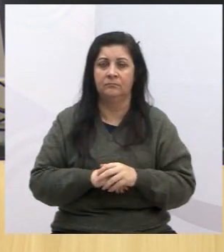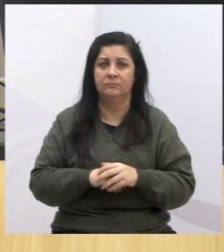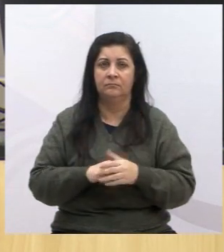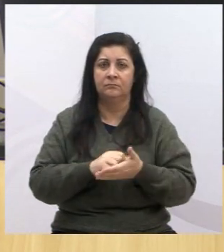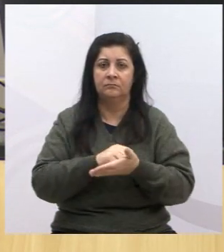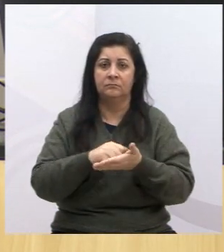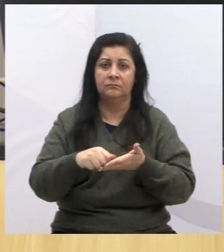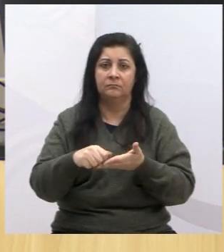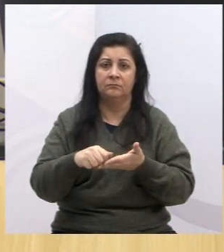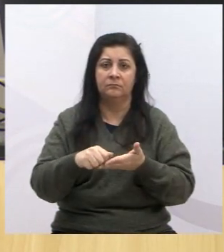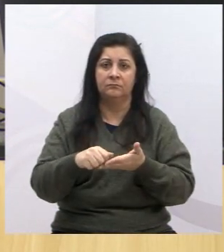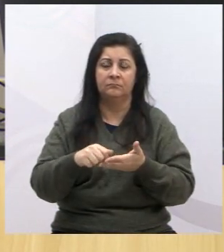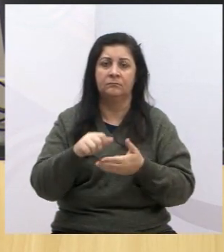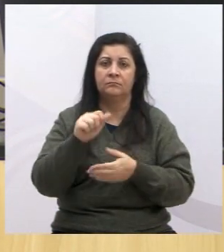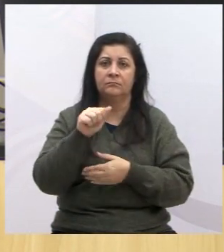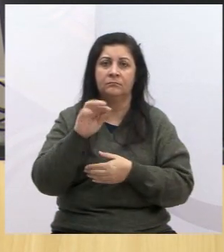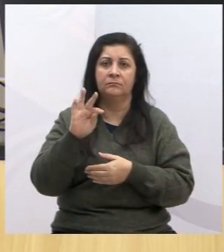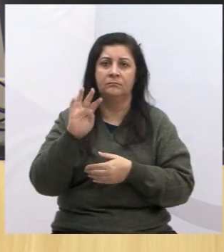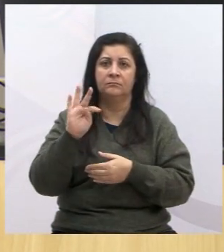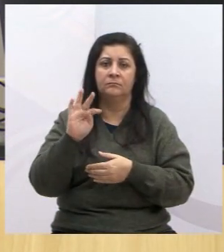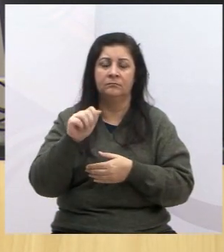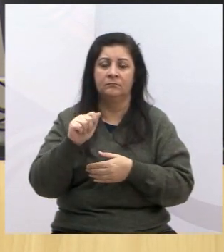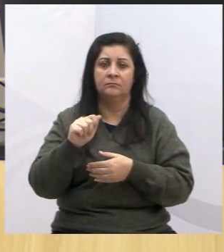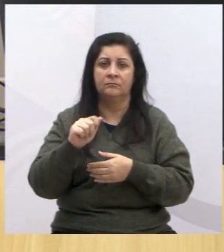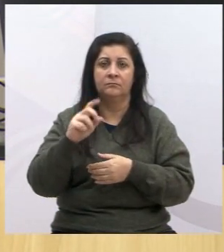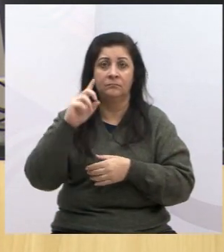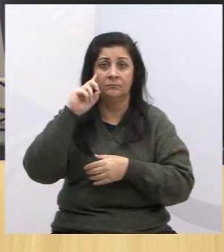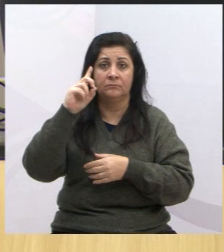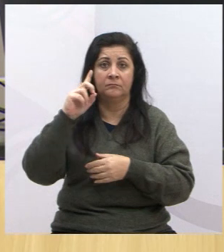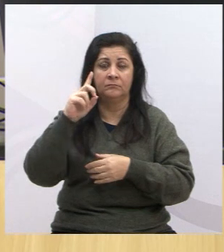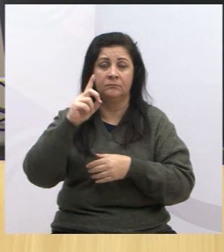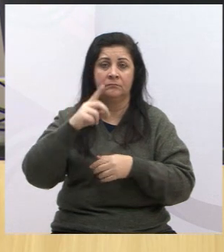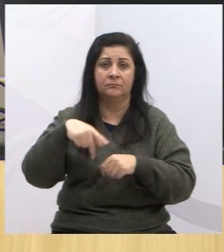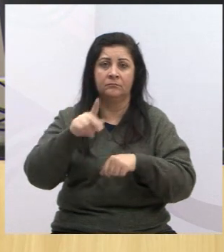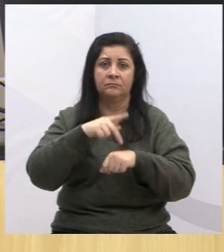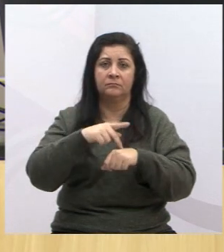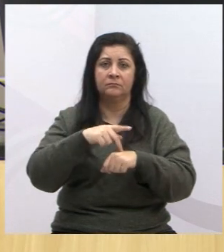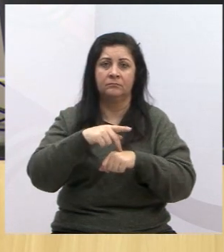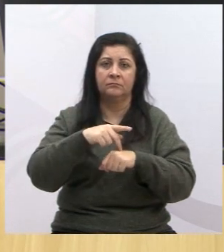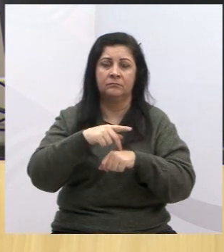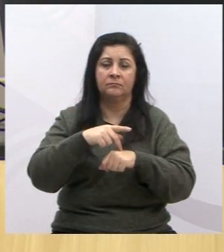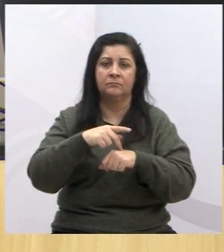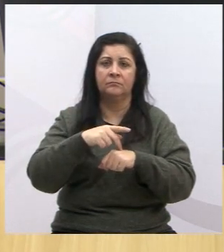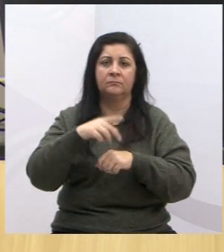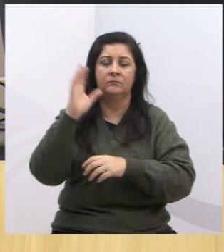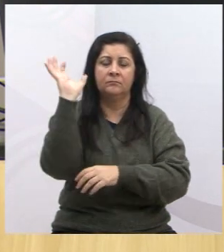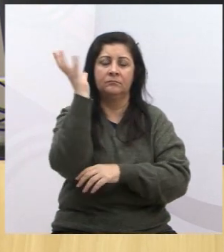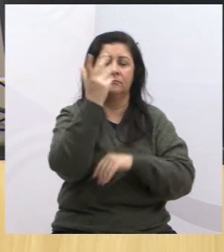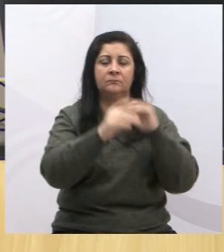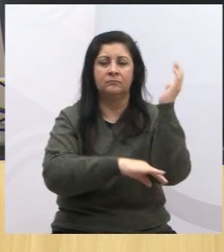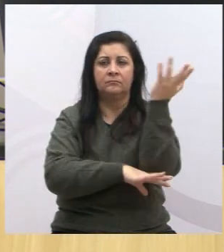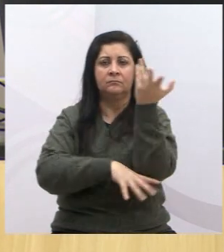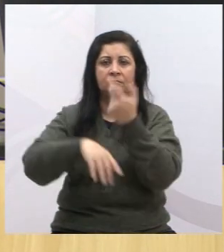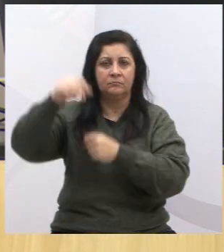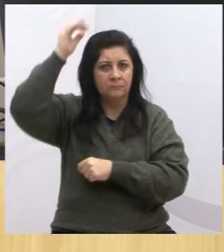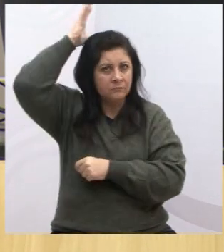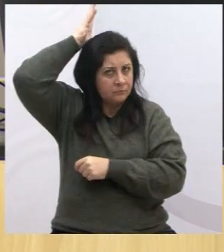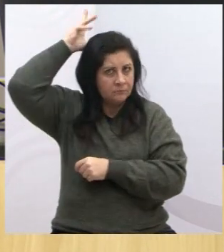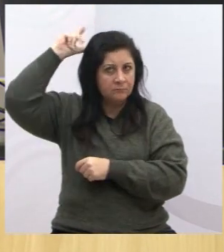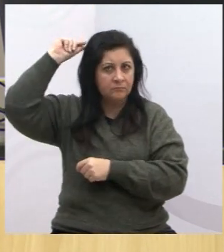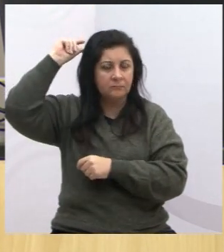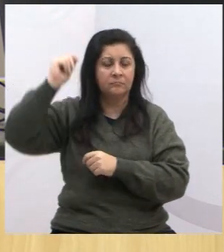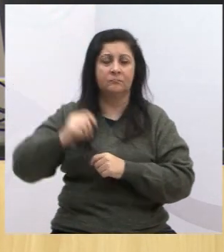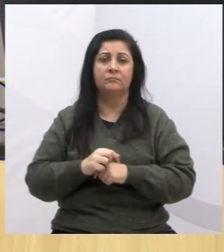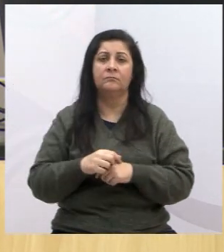ata dos trabalhos dessa sessão o registro do transcurso do Dia Nacional da Mata Atlântica, 27 de maio. Essa data objetiva é conscientizar